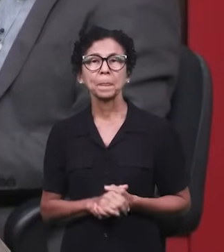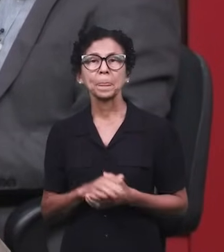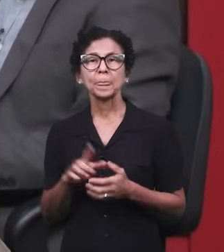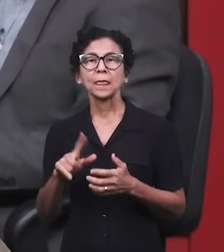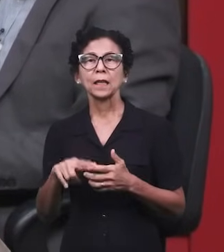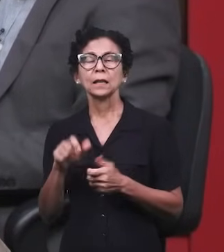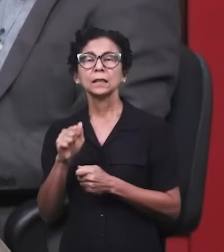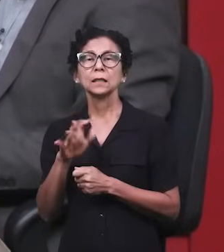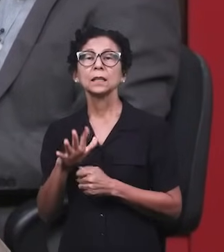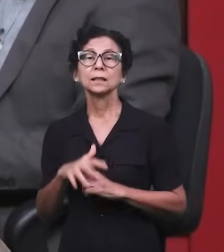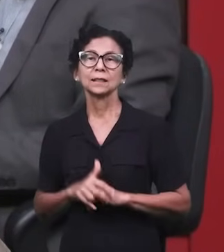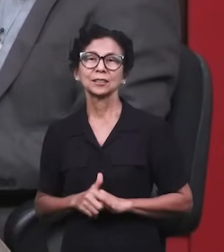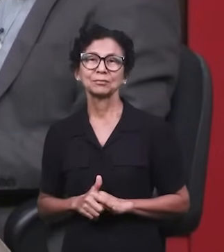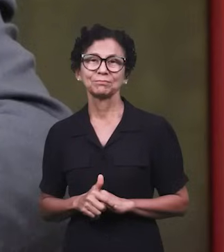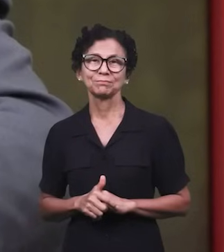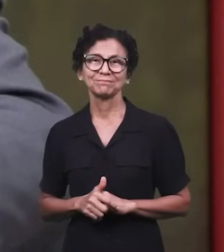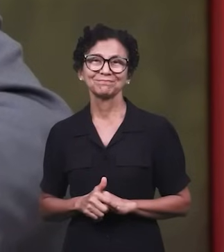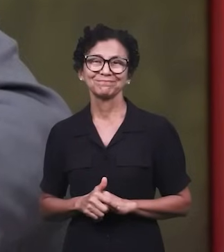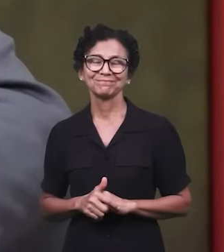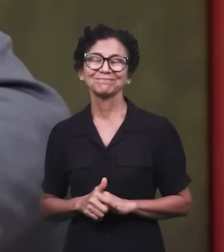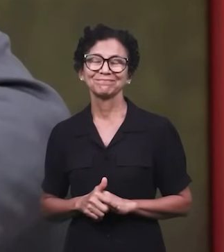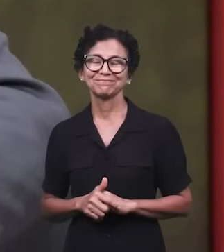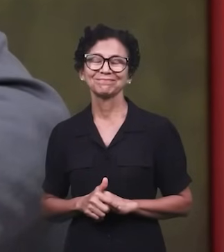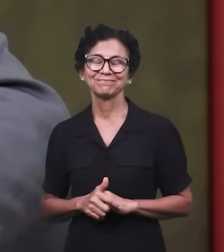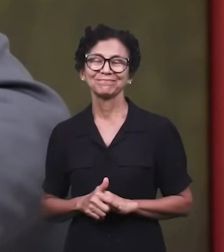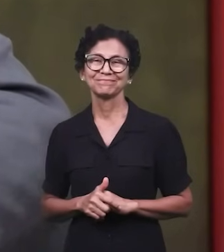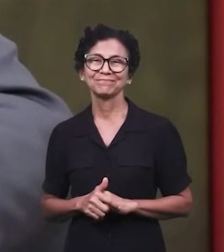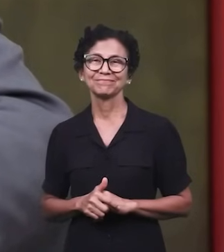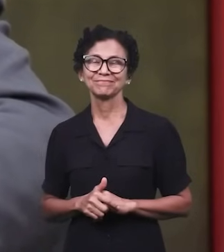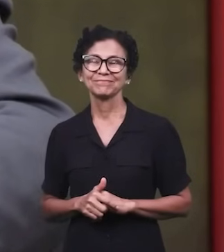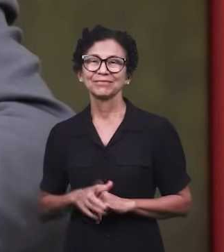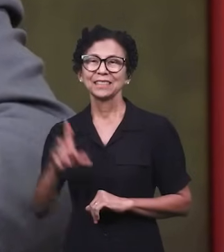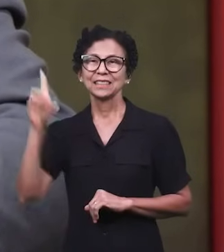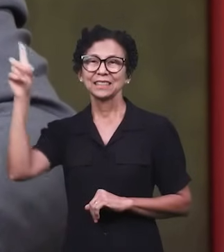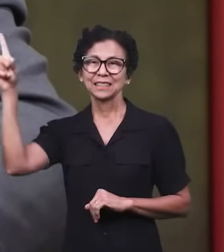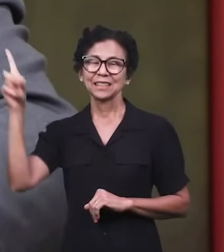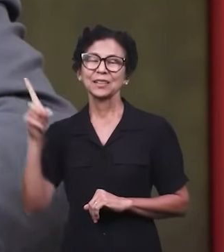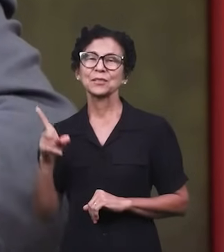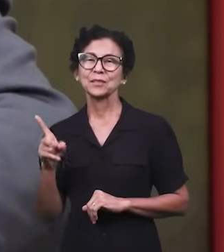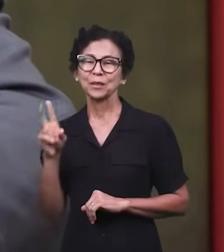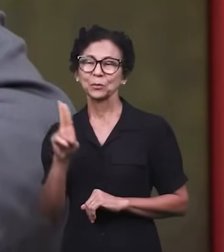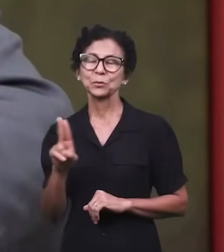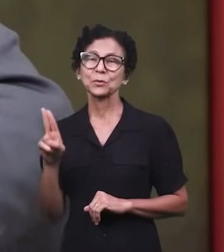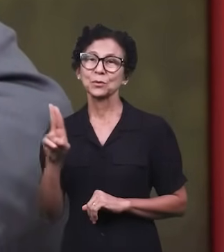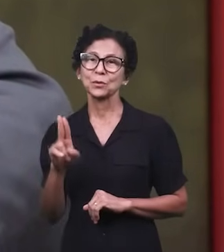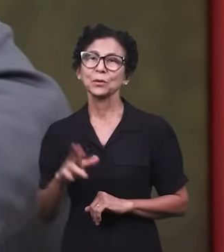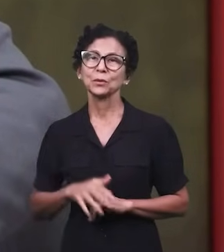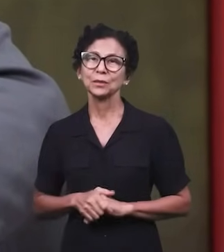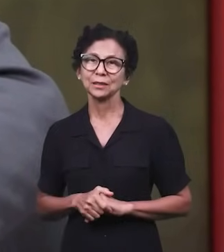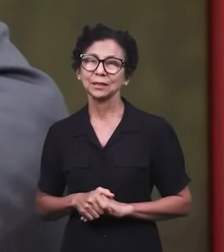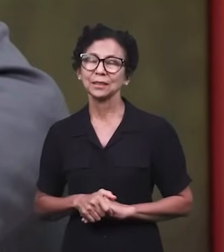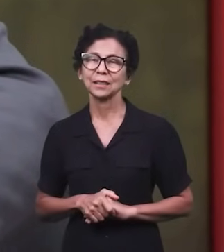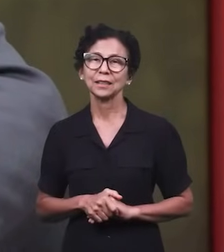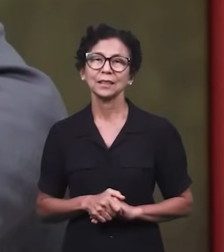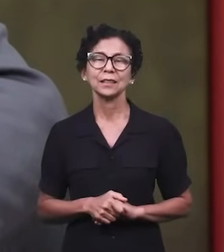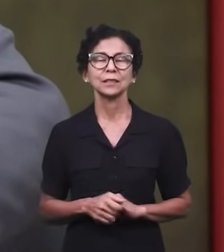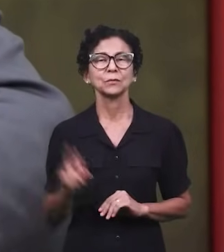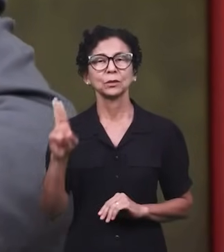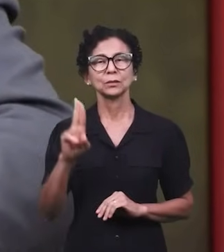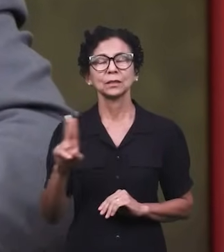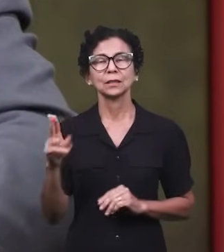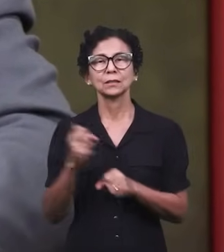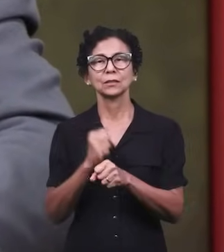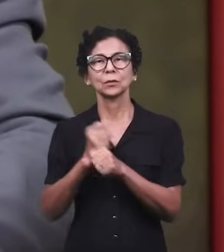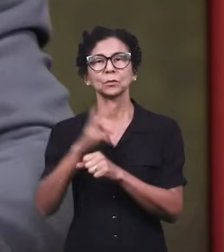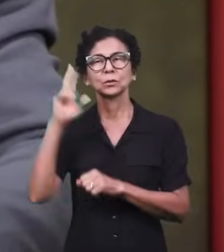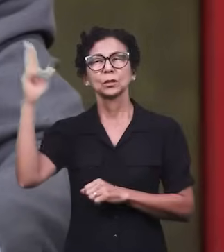que veio a ser o profeta, que levantou e ungiu a Davi como rei, e o projeto se deu em Davi até chegar no Senhor